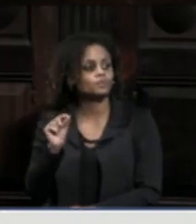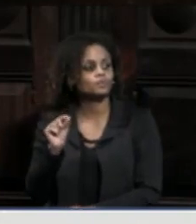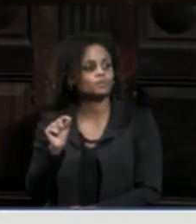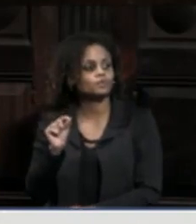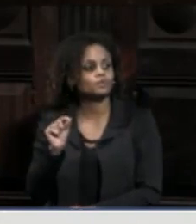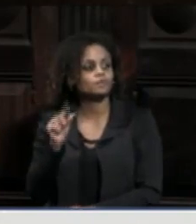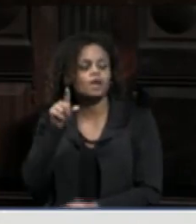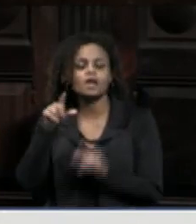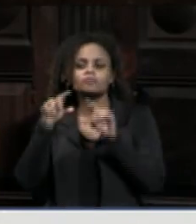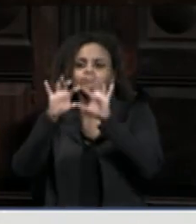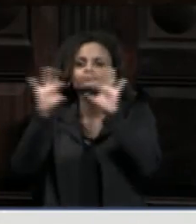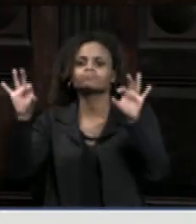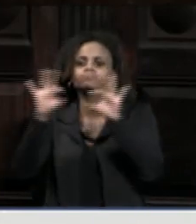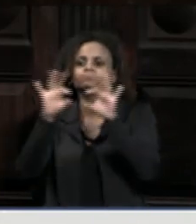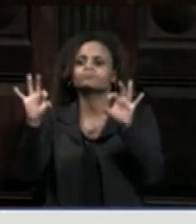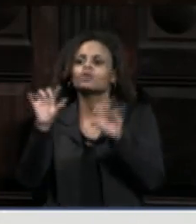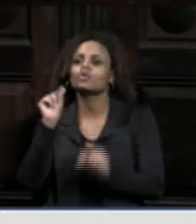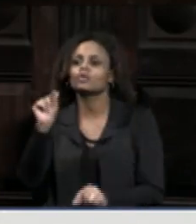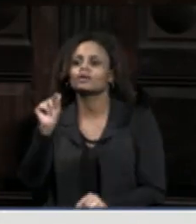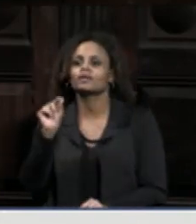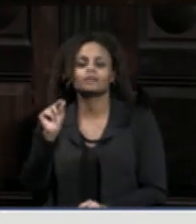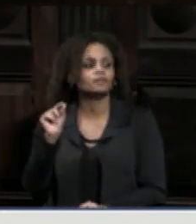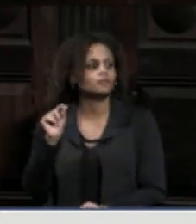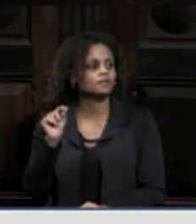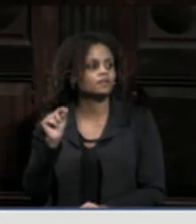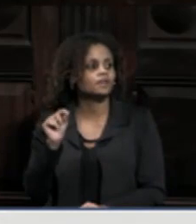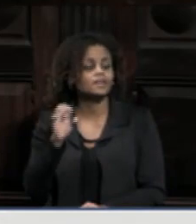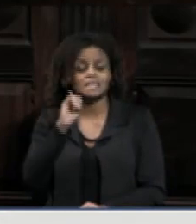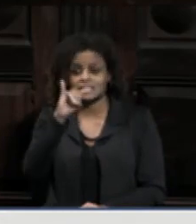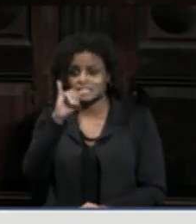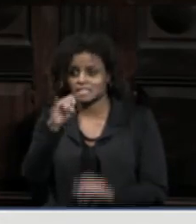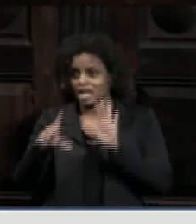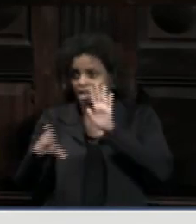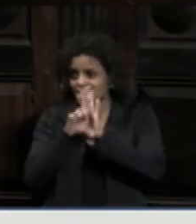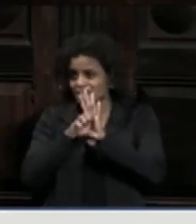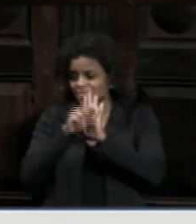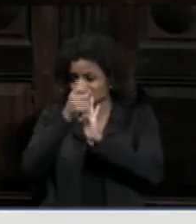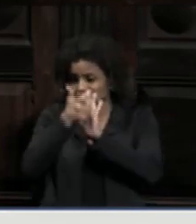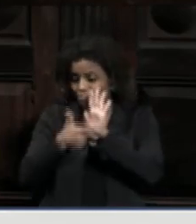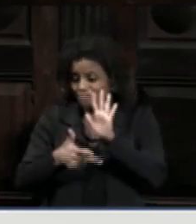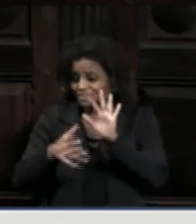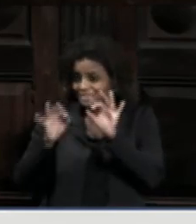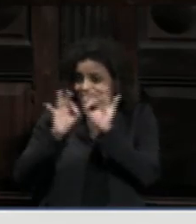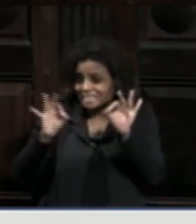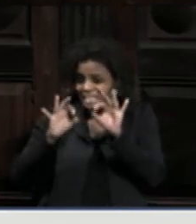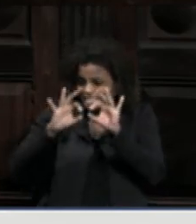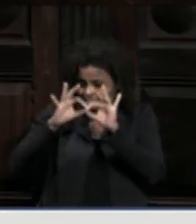seguinte assertiva: o que a lei não distingue, não cabe a ninguém distinguir.